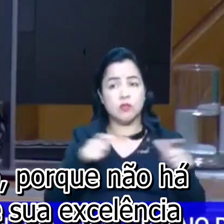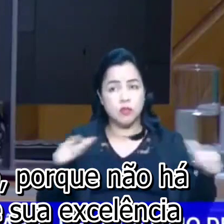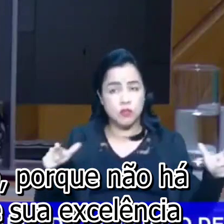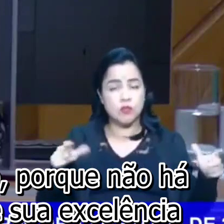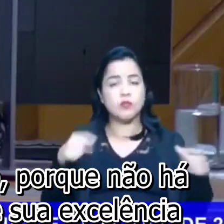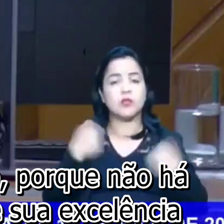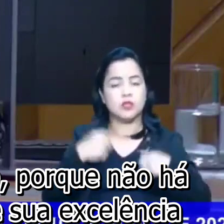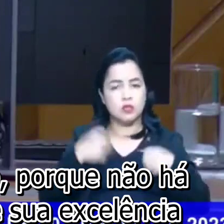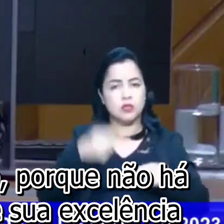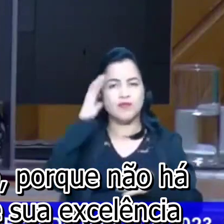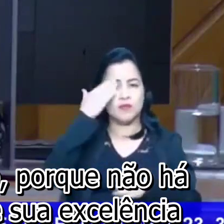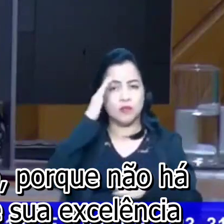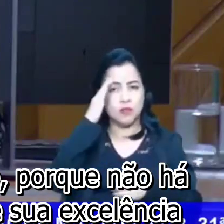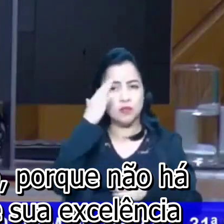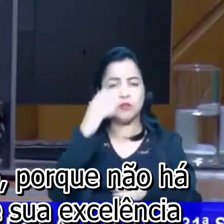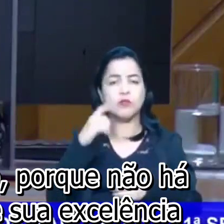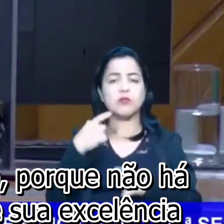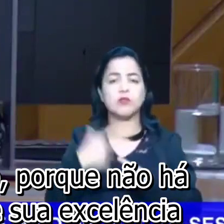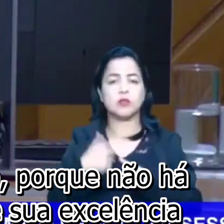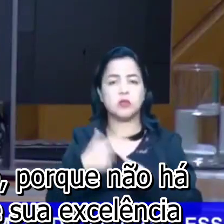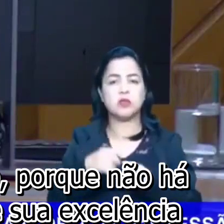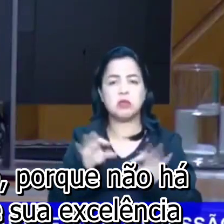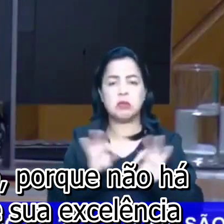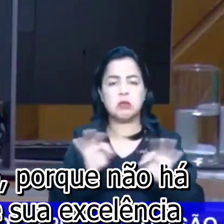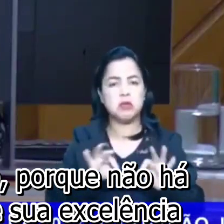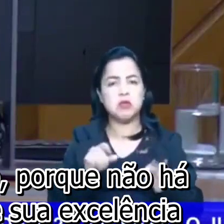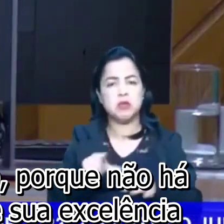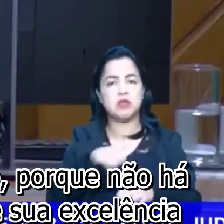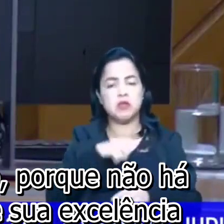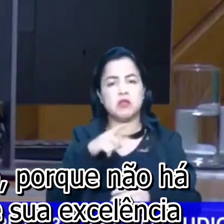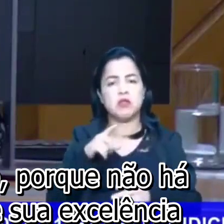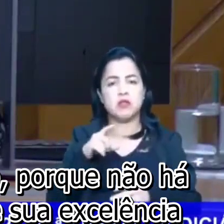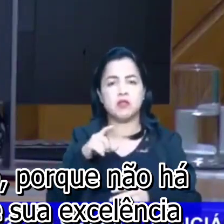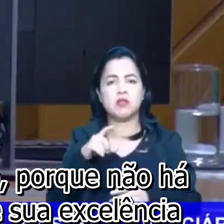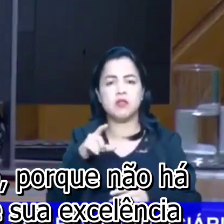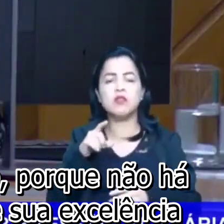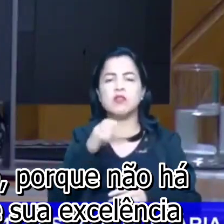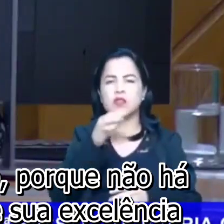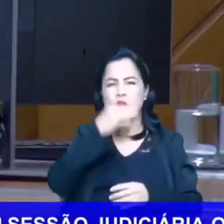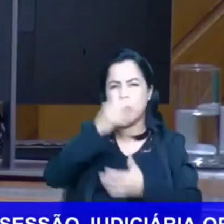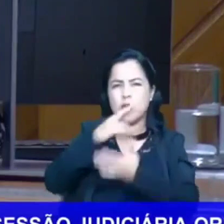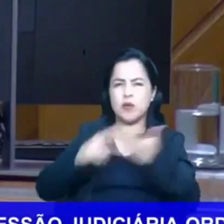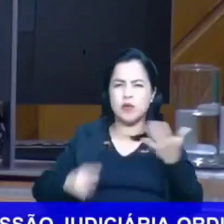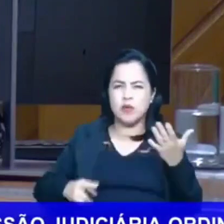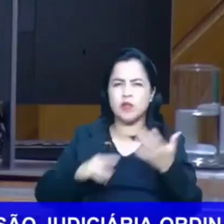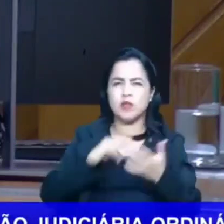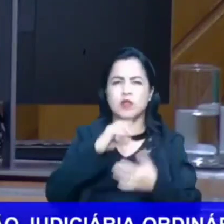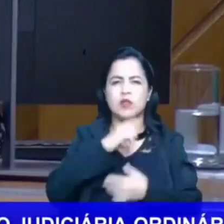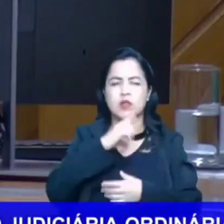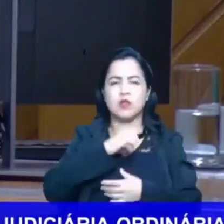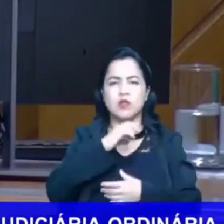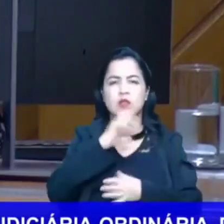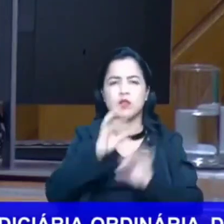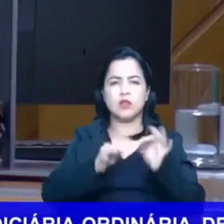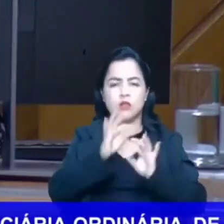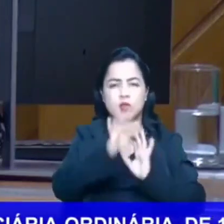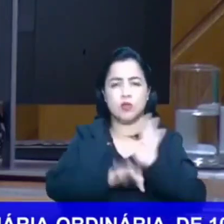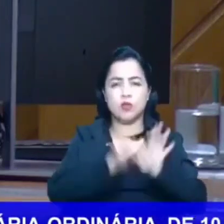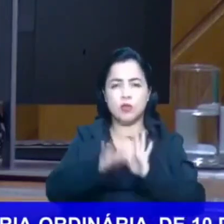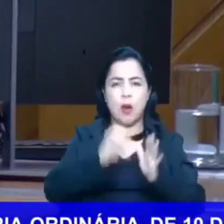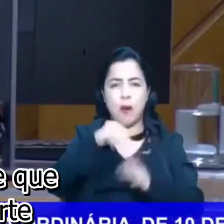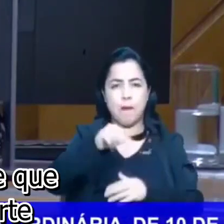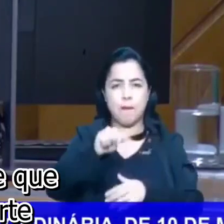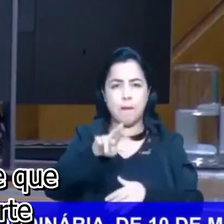desse entendimento, porque não há nada que difira aqui, salvo engano, é da relatoria de Sua Excelência, o juiz federal Mário Franco